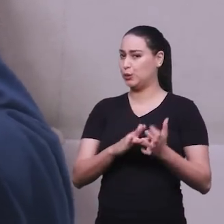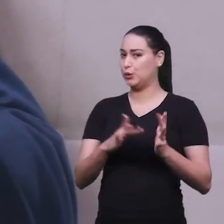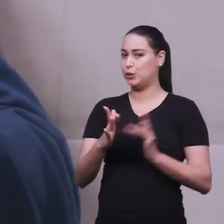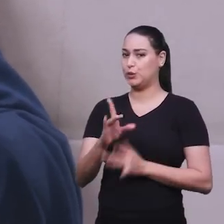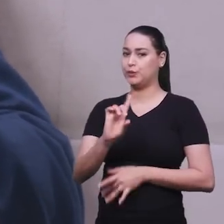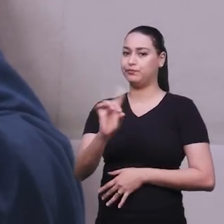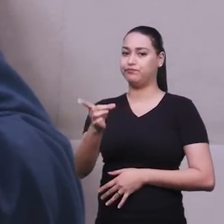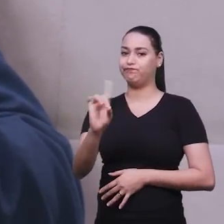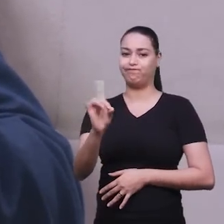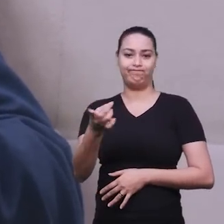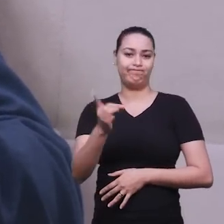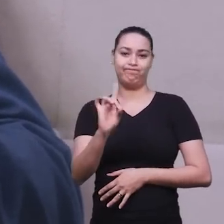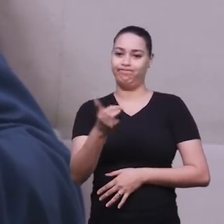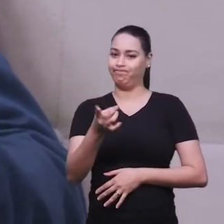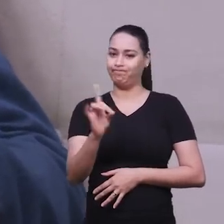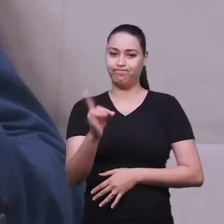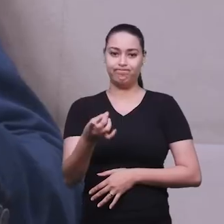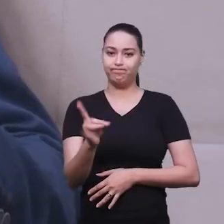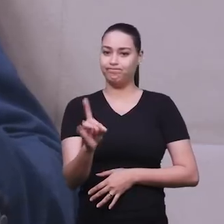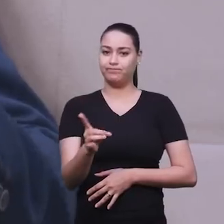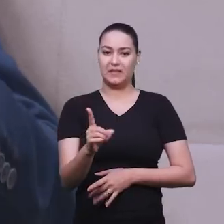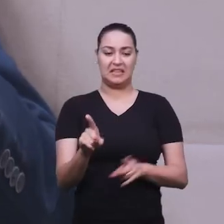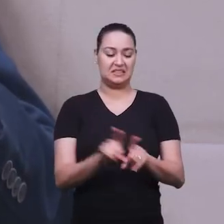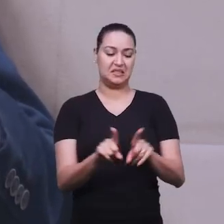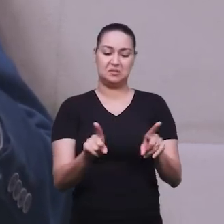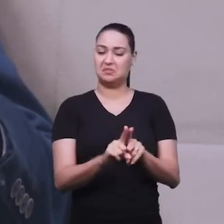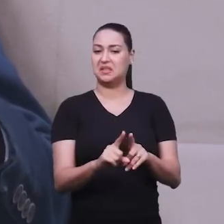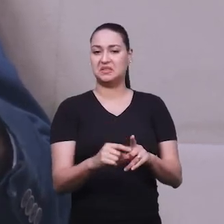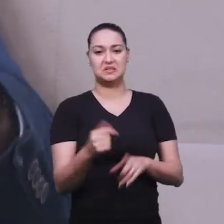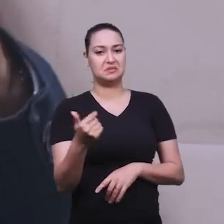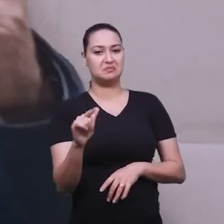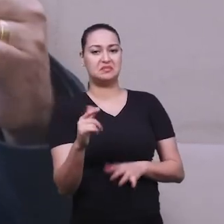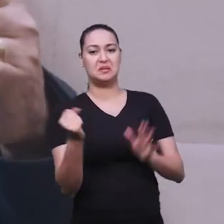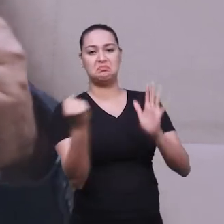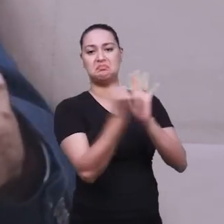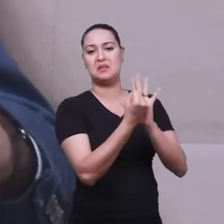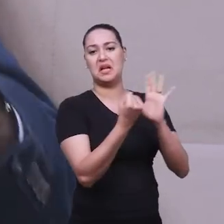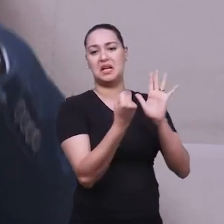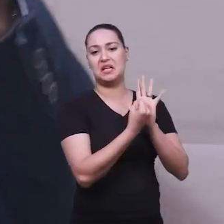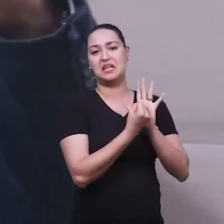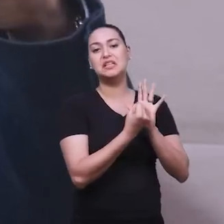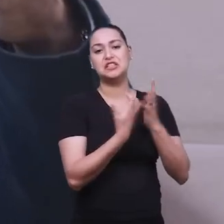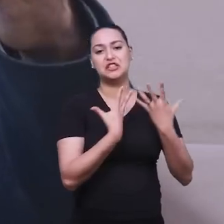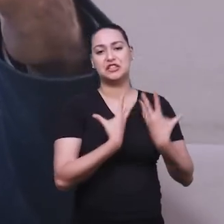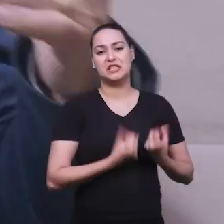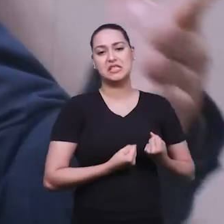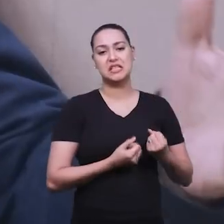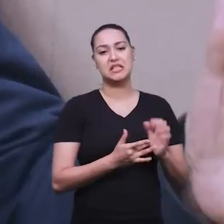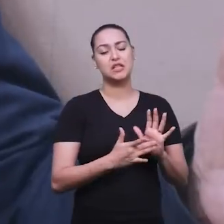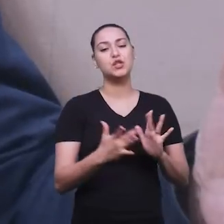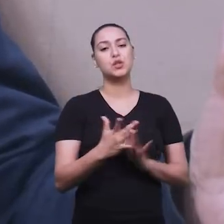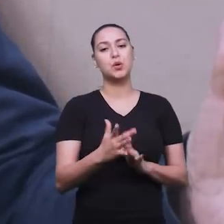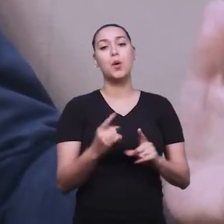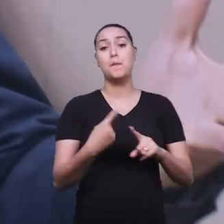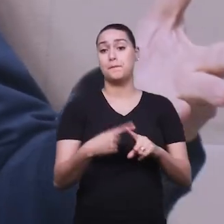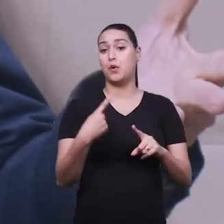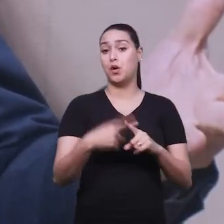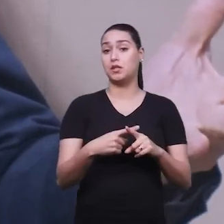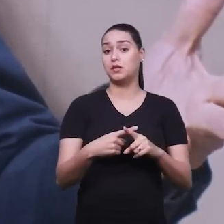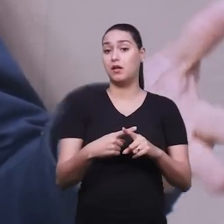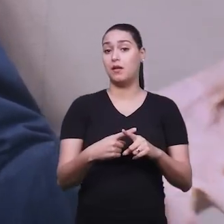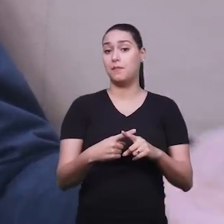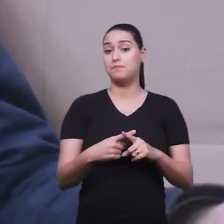ele não se converteu. E, obviamente, não tem os sinais, as marcas da conversão,